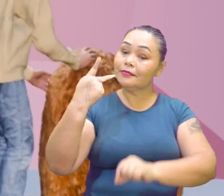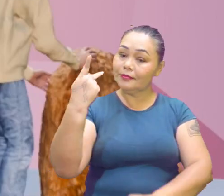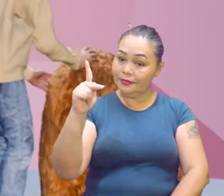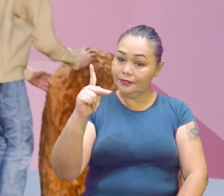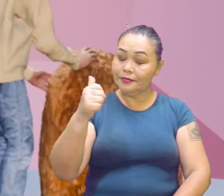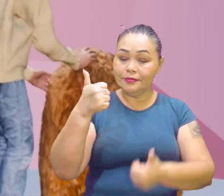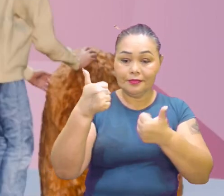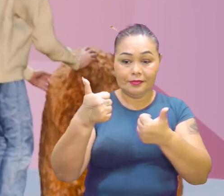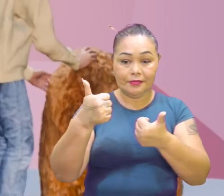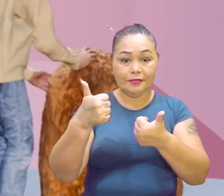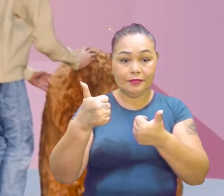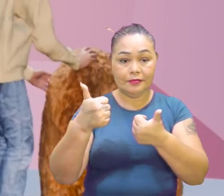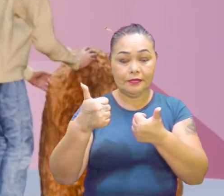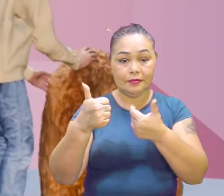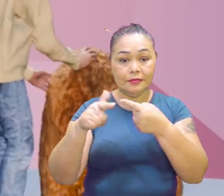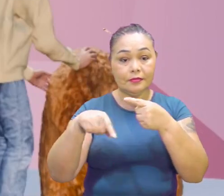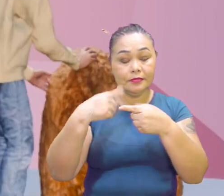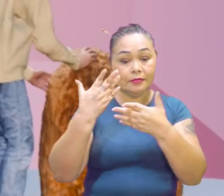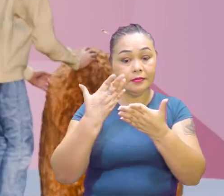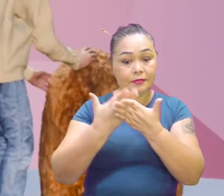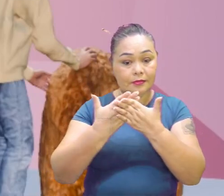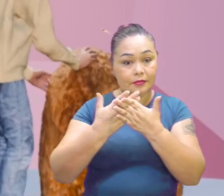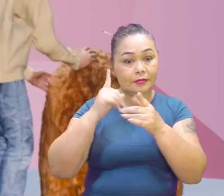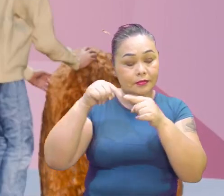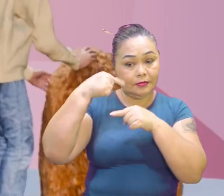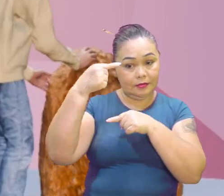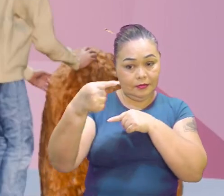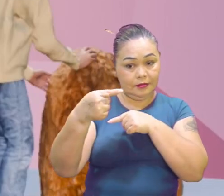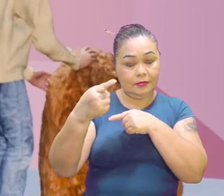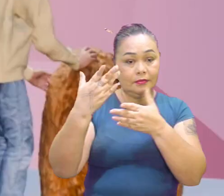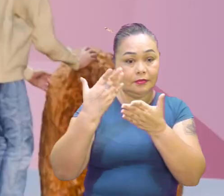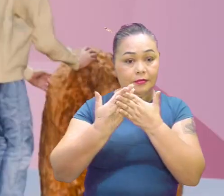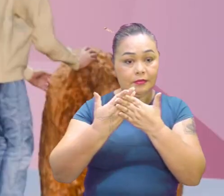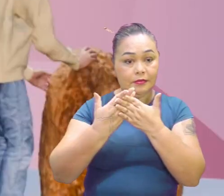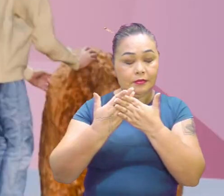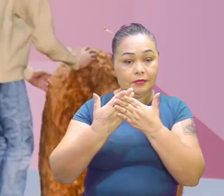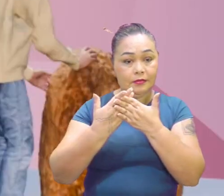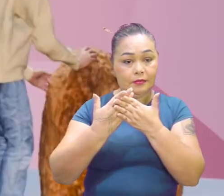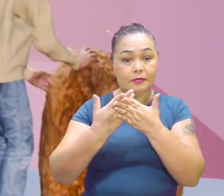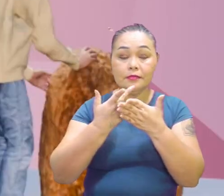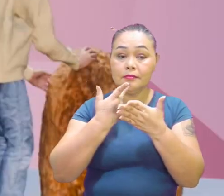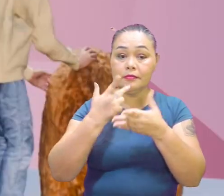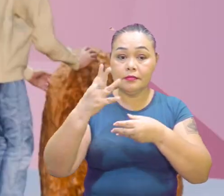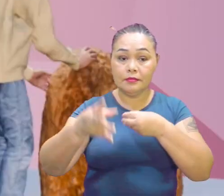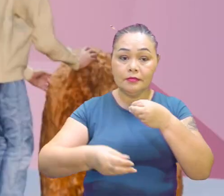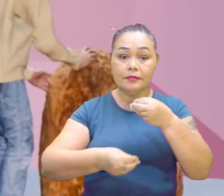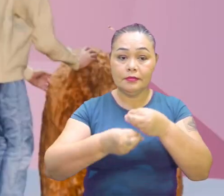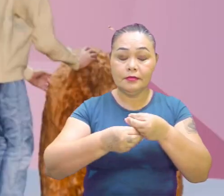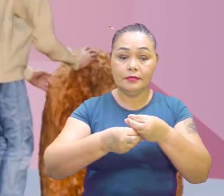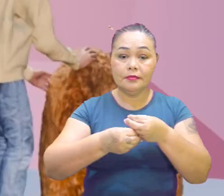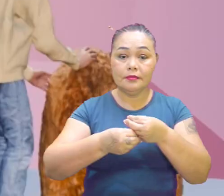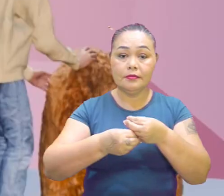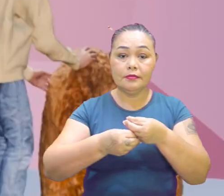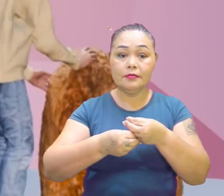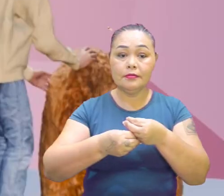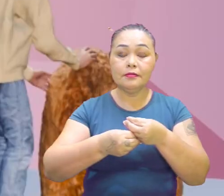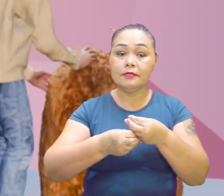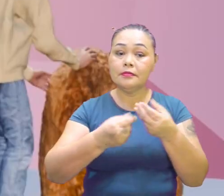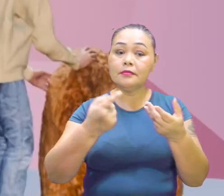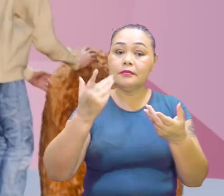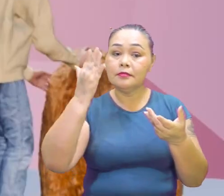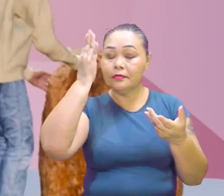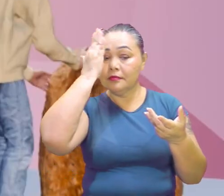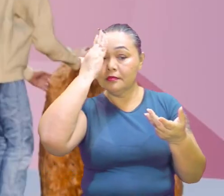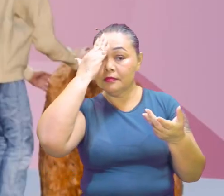sua. Exato. E na próxima aula, quando a gente chegar aqui falando sobre a conclusão, aí vocês vão